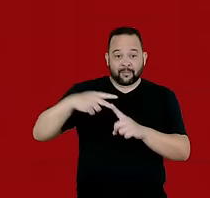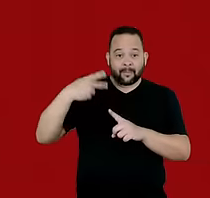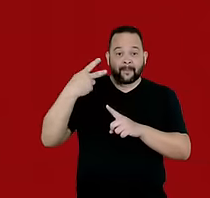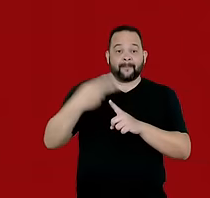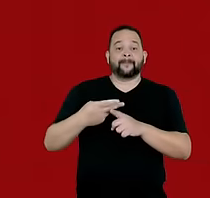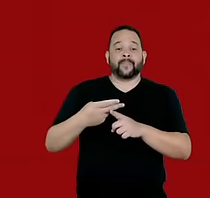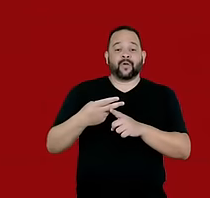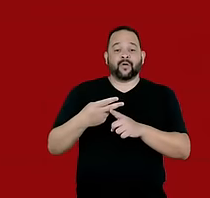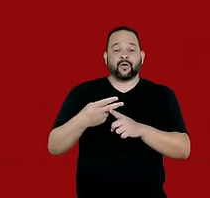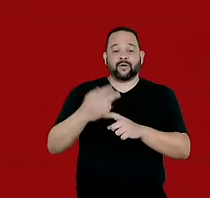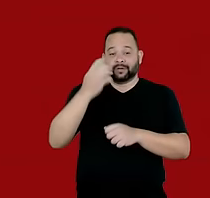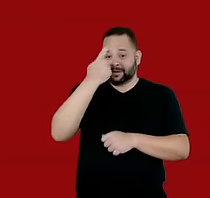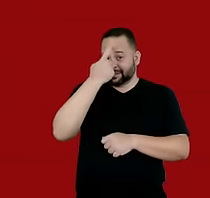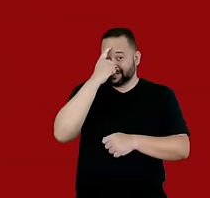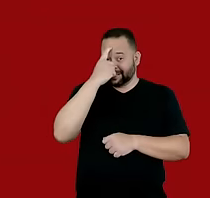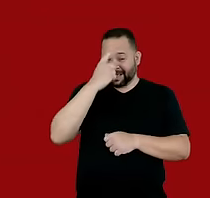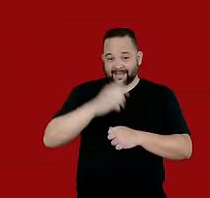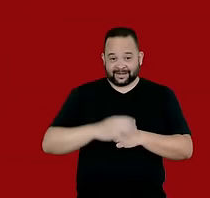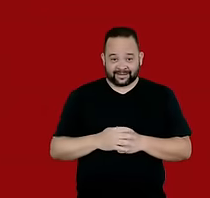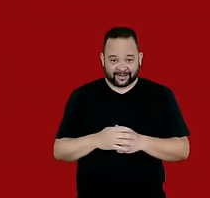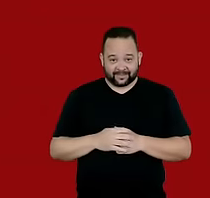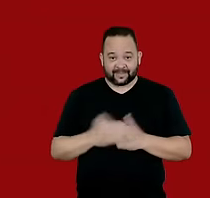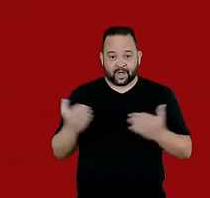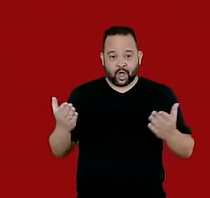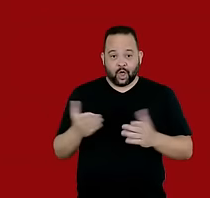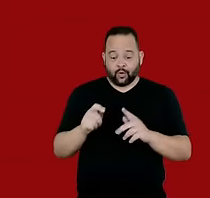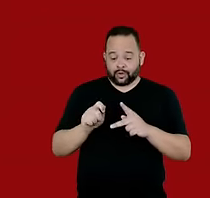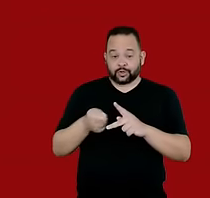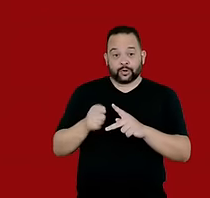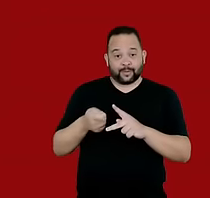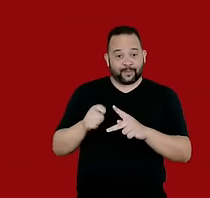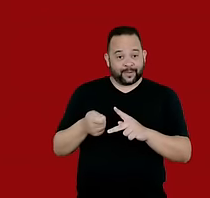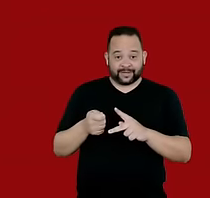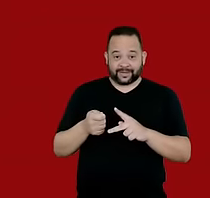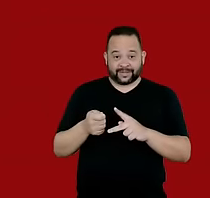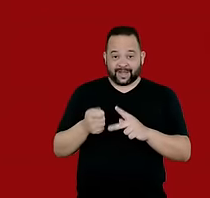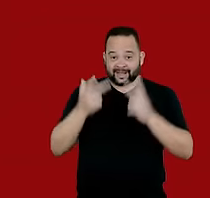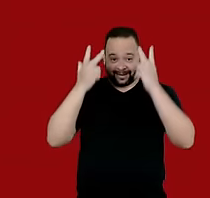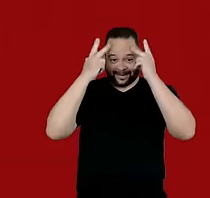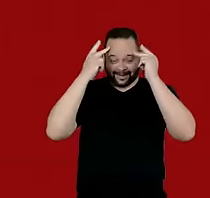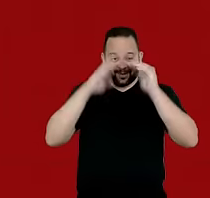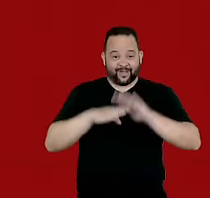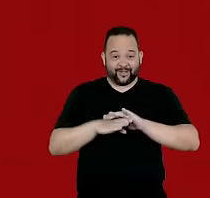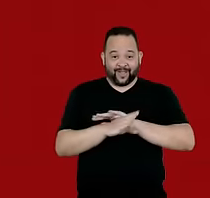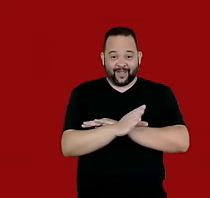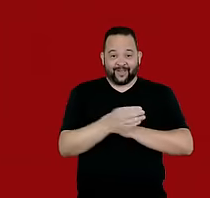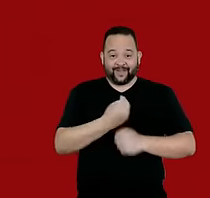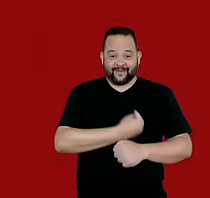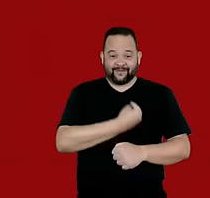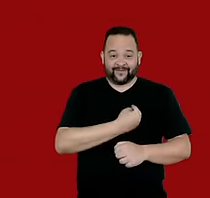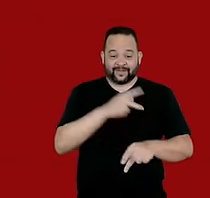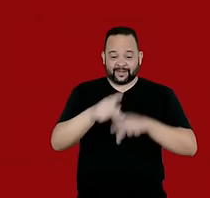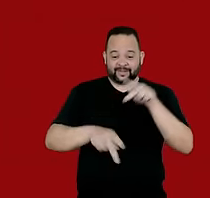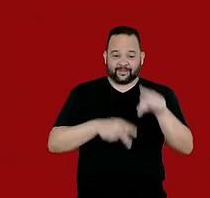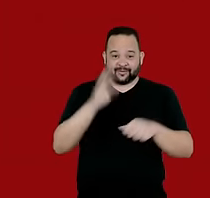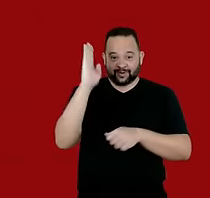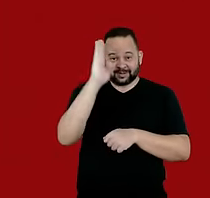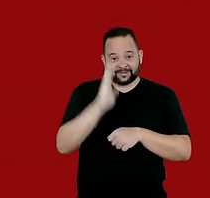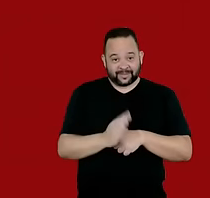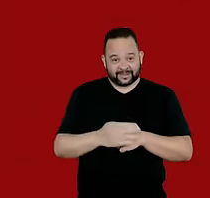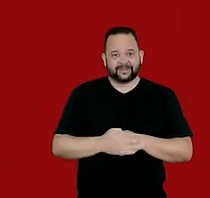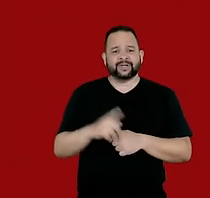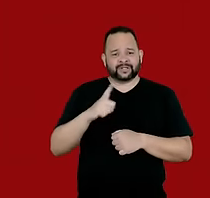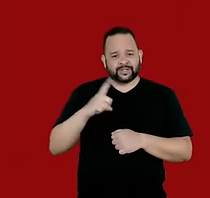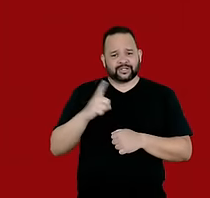UPI do que o nosso Então hoje o pix é é faz parte da vida do brasileiro a gente tem várias inovações várias coisas que a gente precisa fazer no